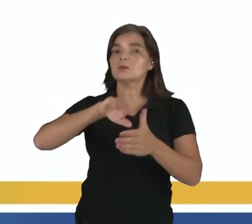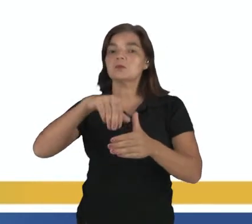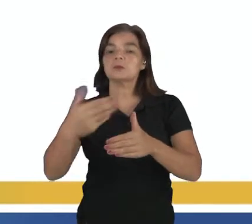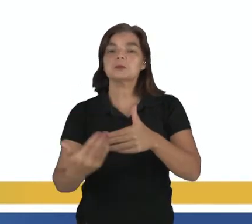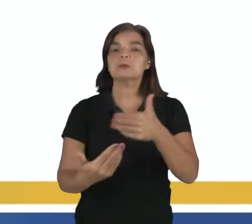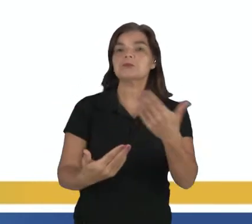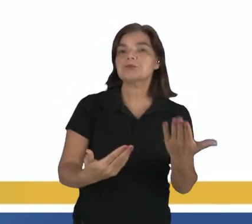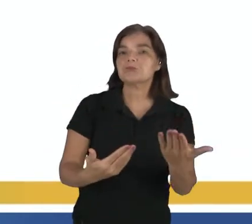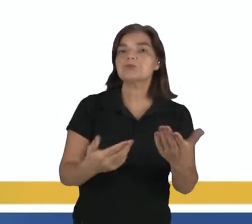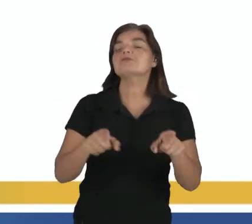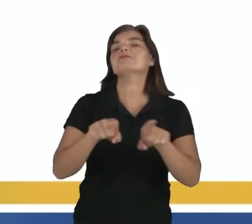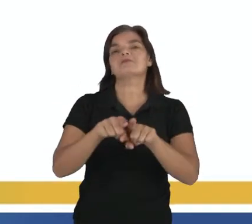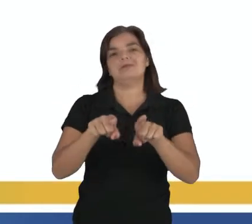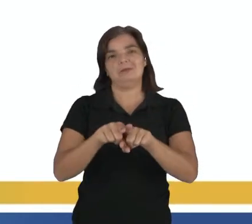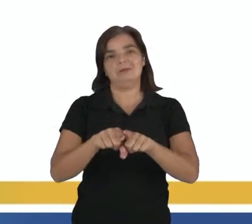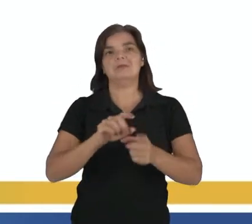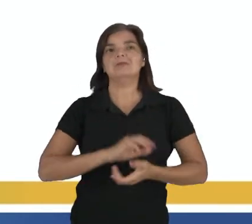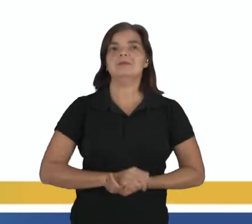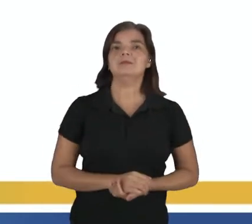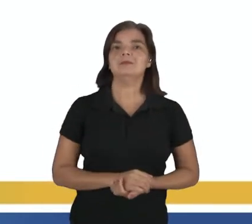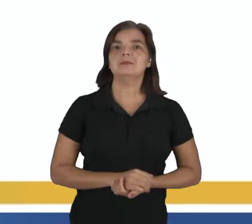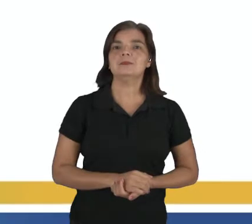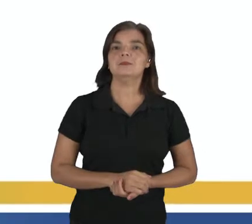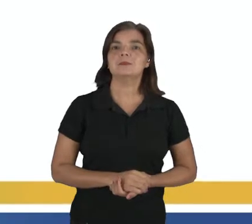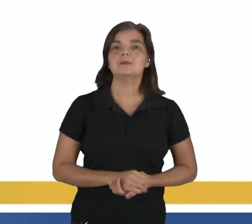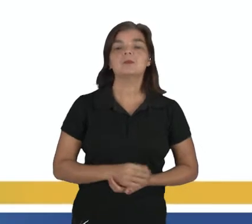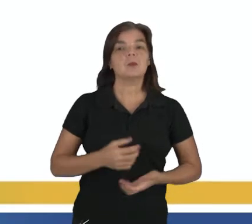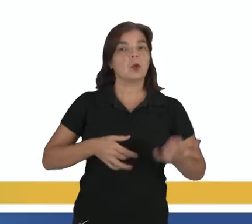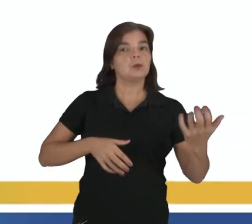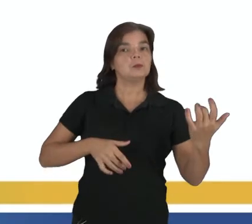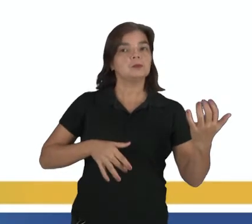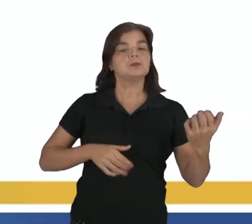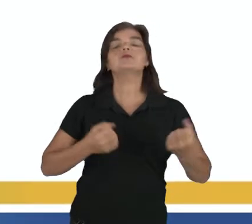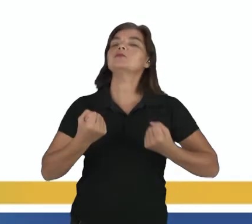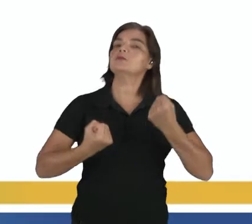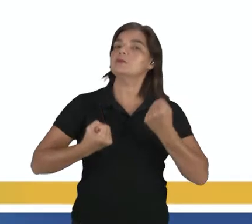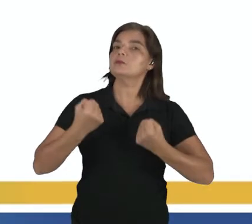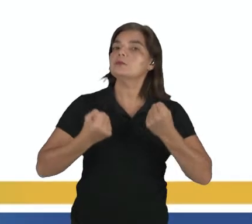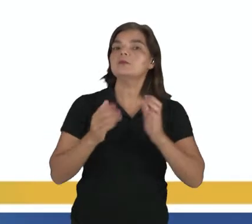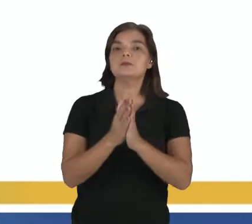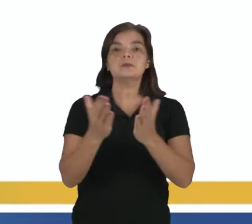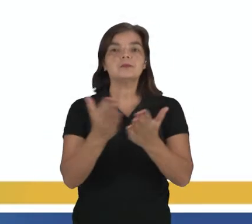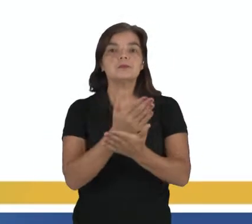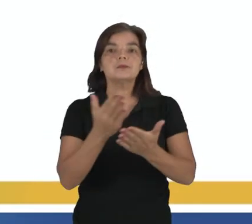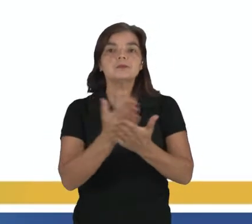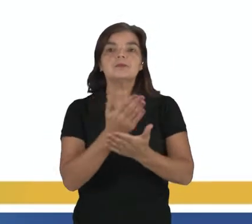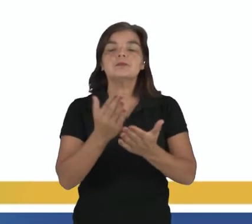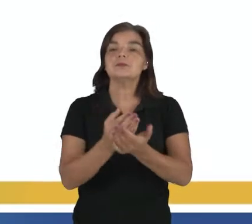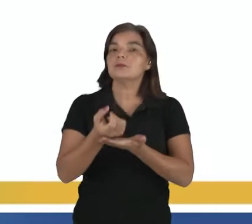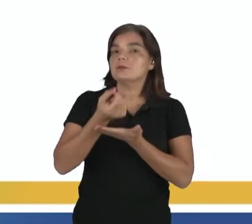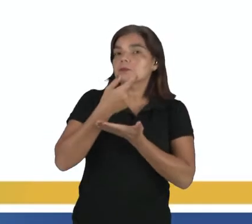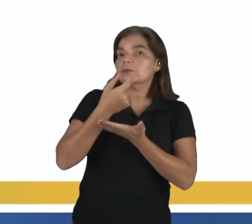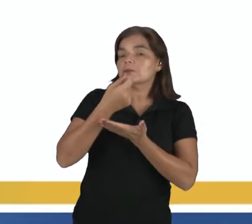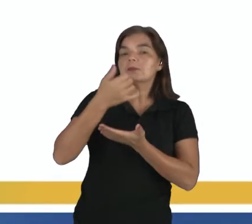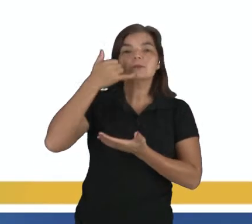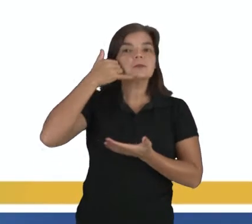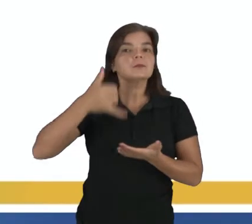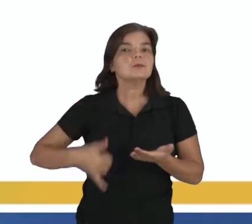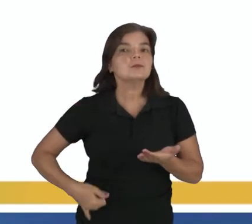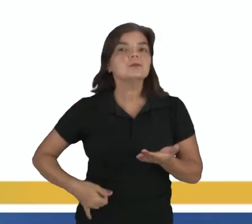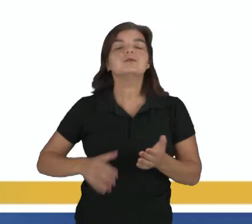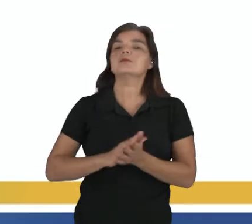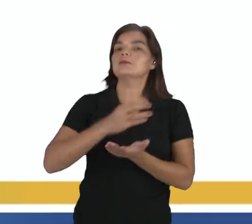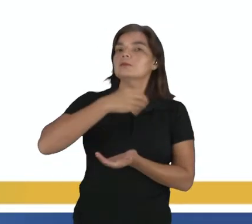caindo dentro desse carrinho. Violão, carro, livro, medicamento,